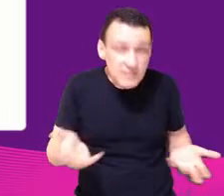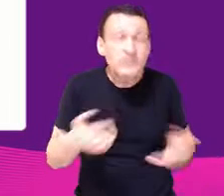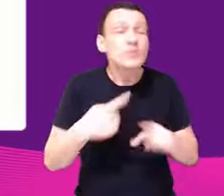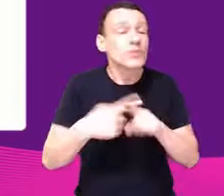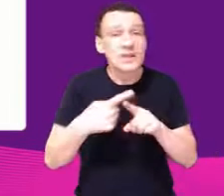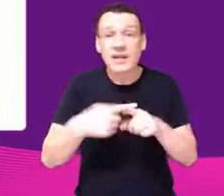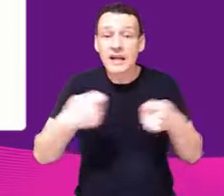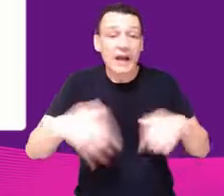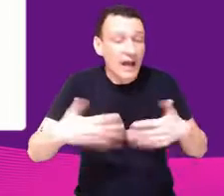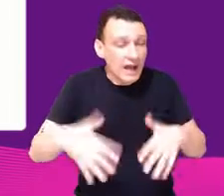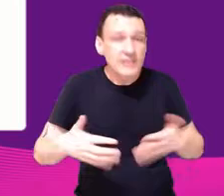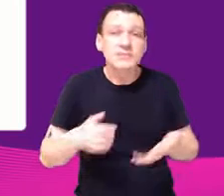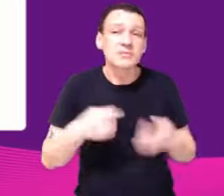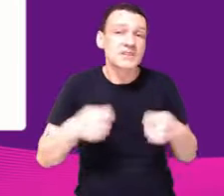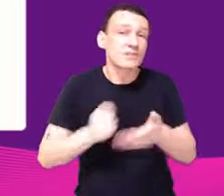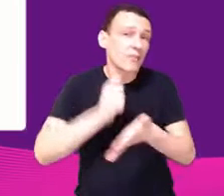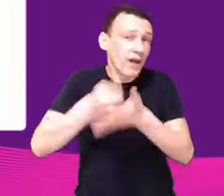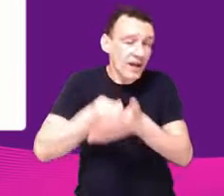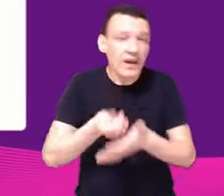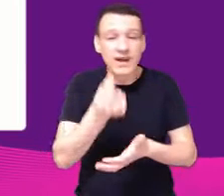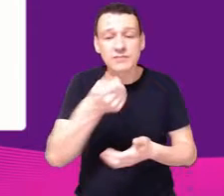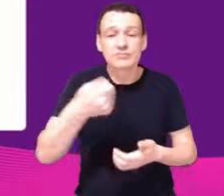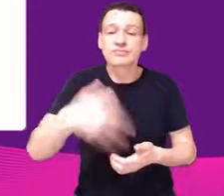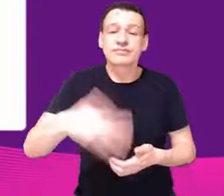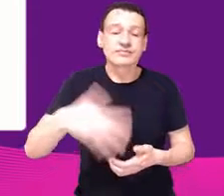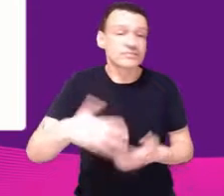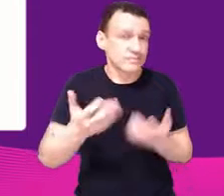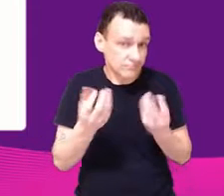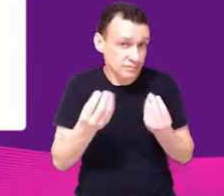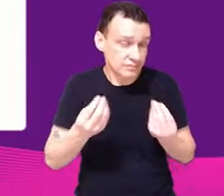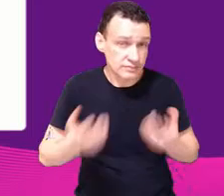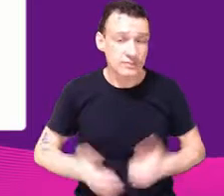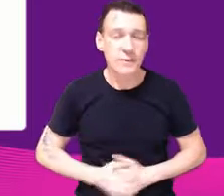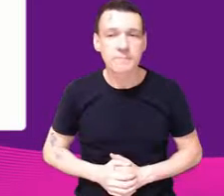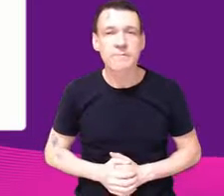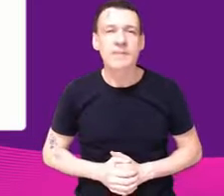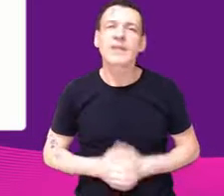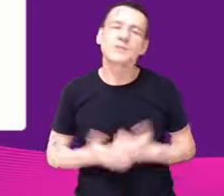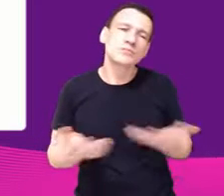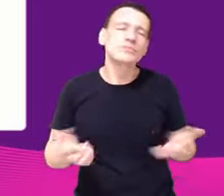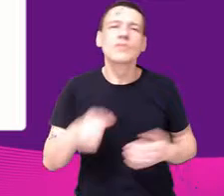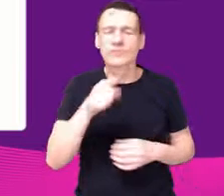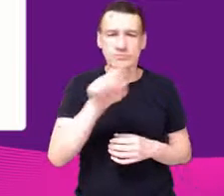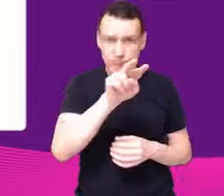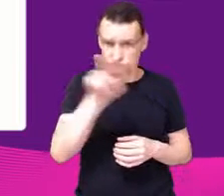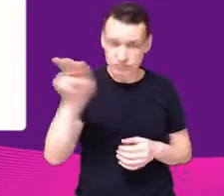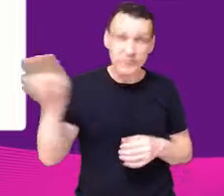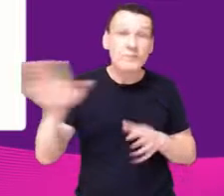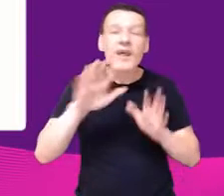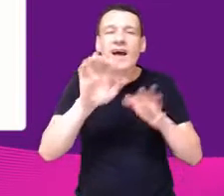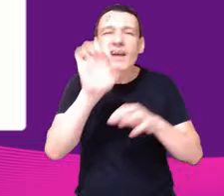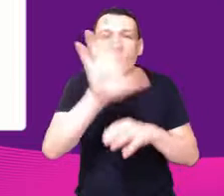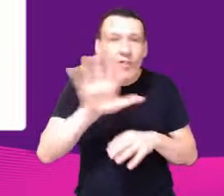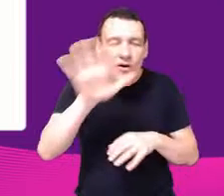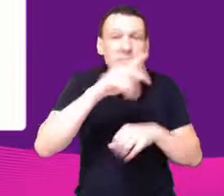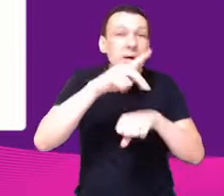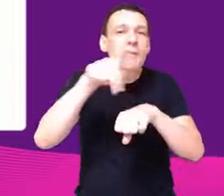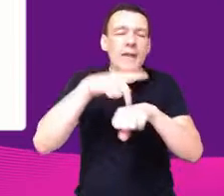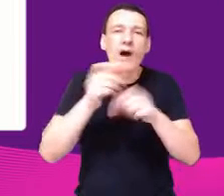nesse prisma, né, ou seja, você vê, na verdade, que, por exemplo, países mais ricos na Europa ou na América do